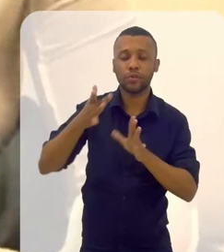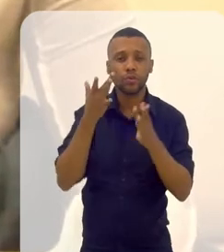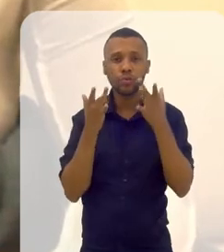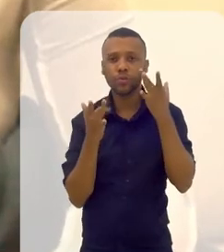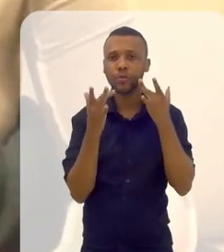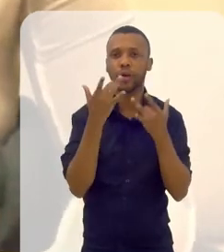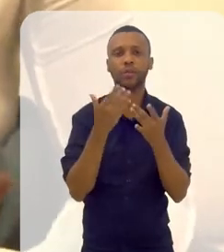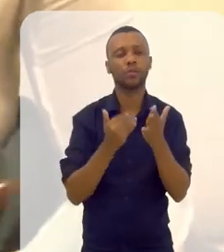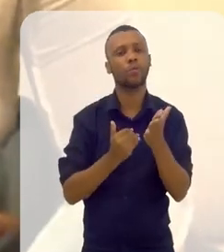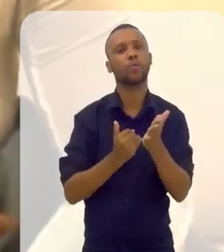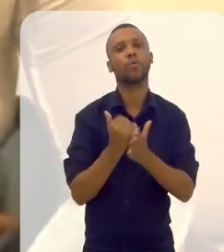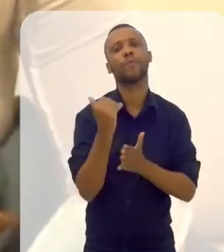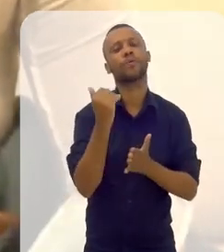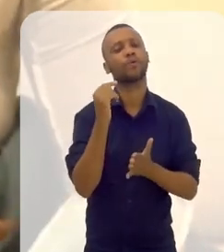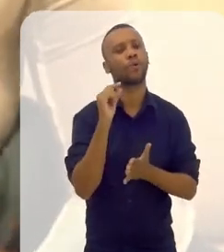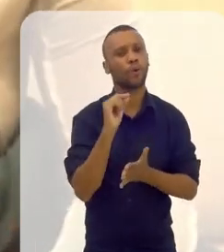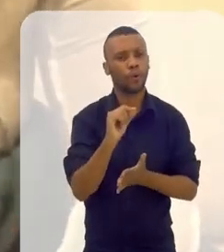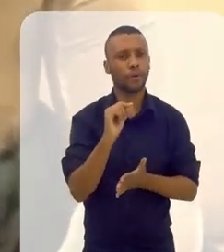começou, eu já devia